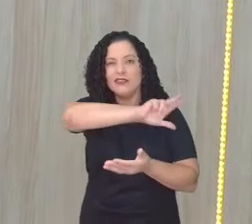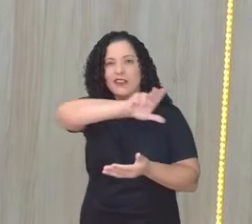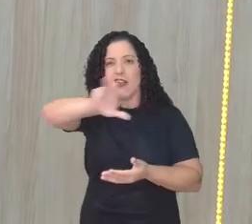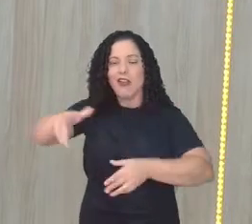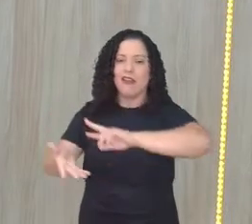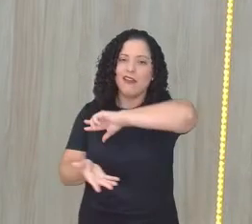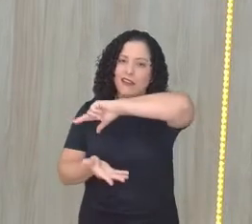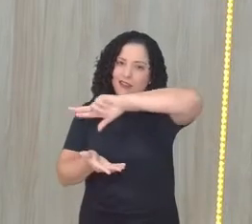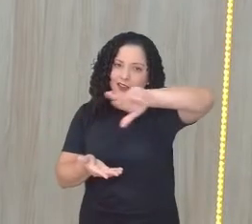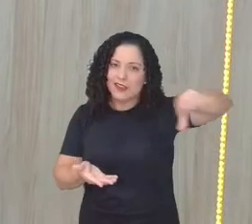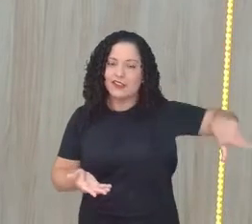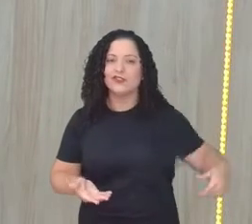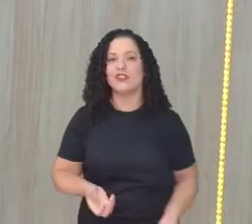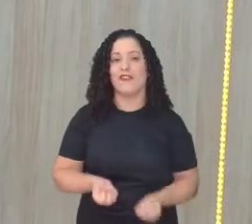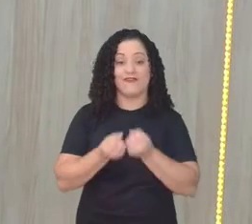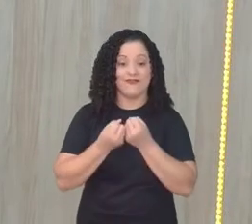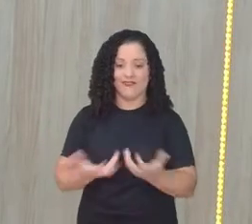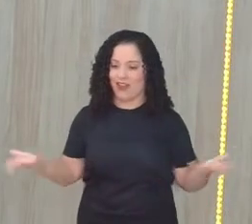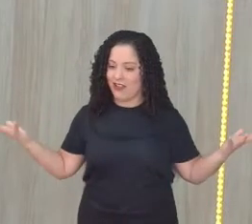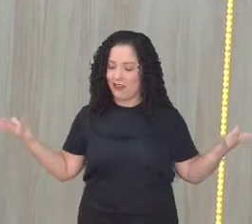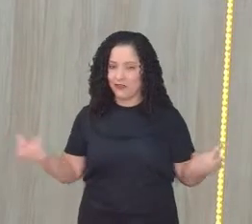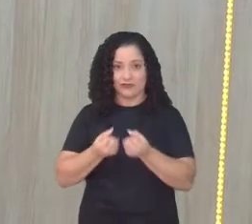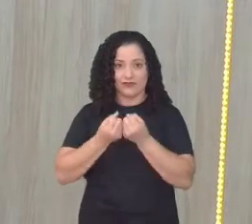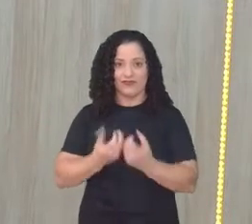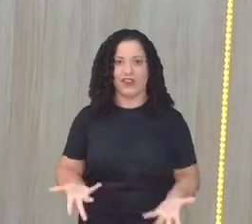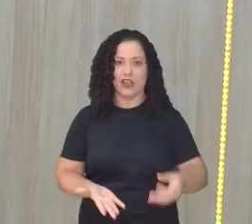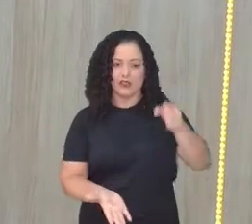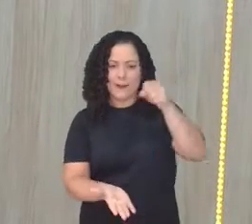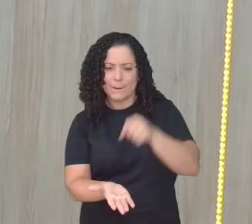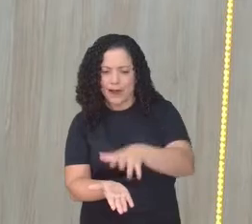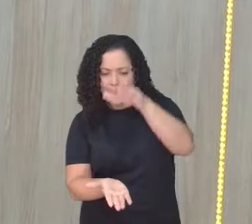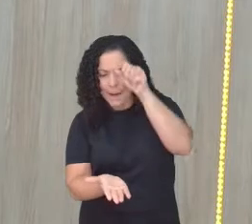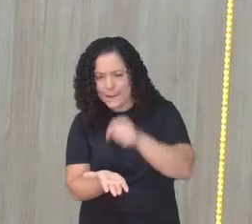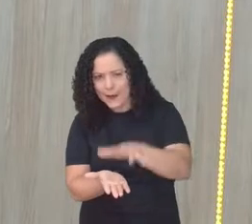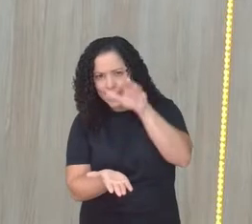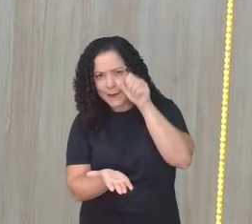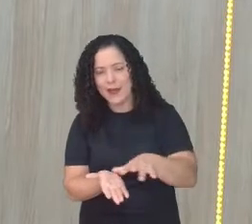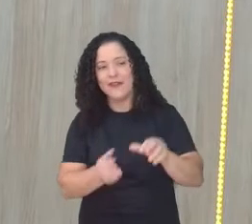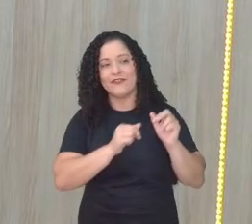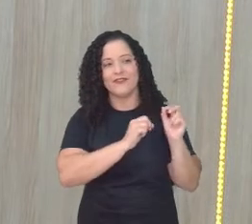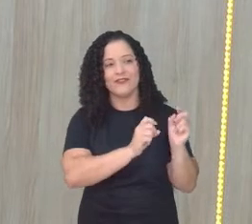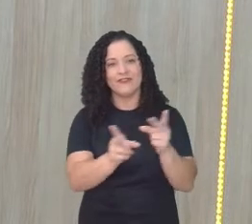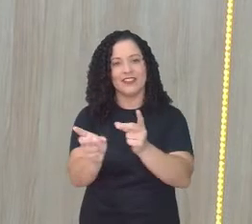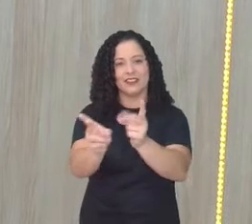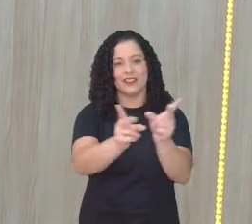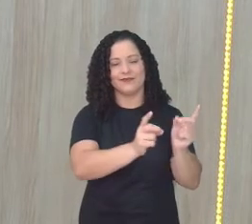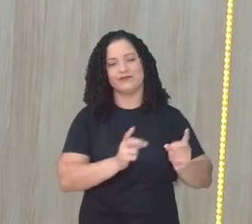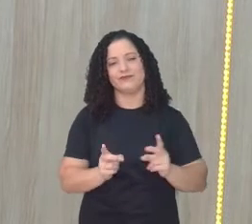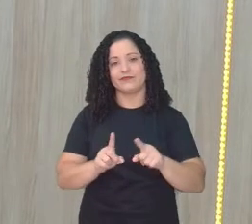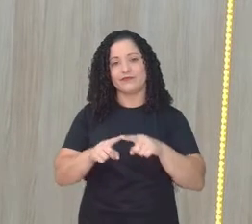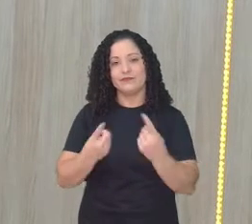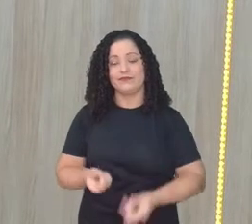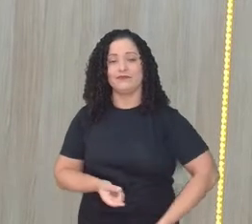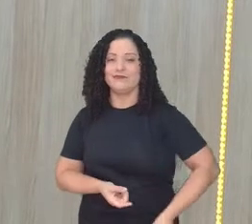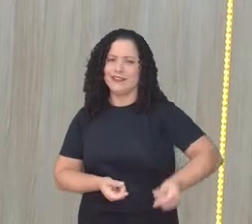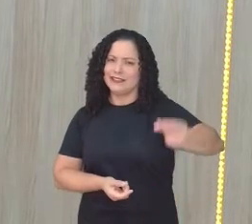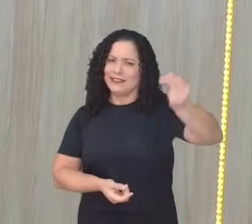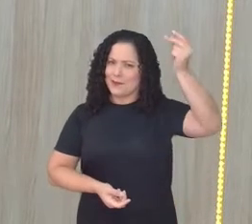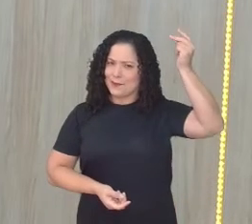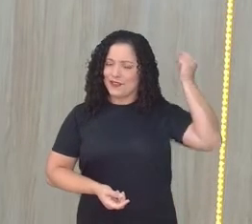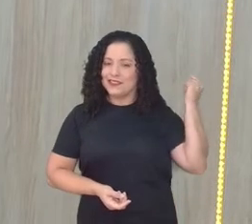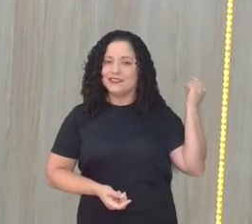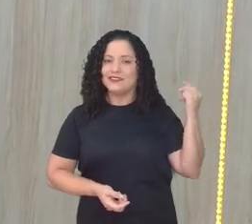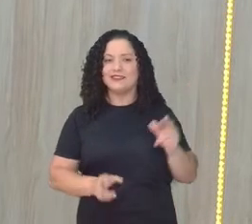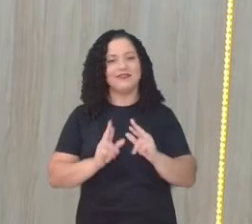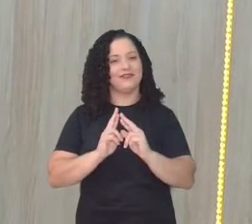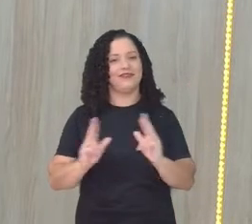são produzidos em tiragem, né, de milhares de exemplares, né, e são colocados para venda. Mas antigamente, né, os